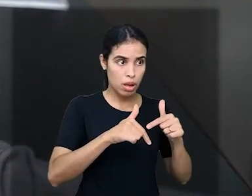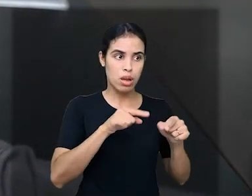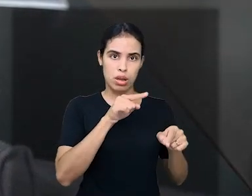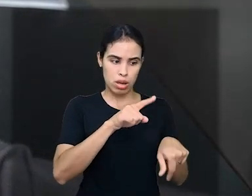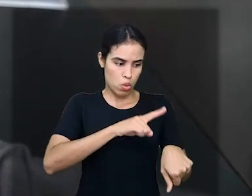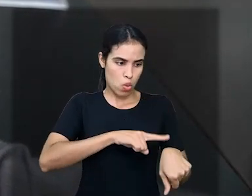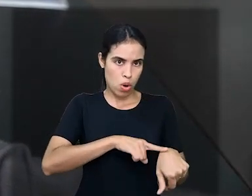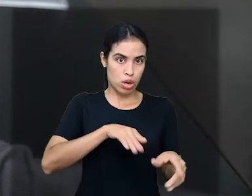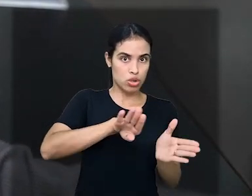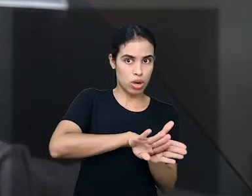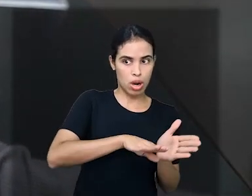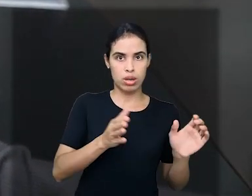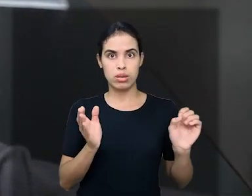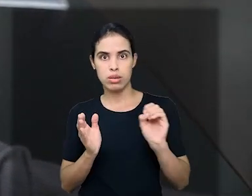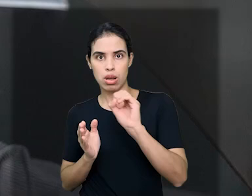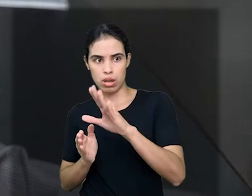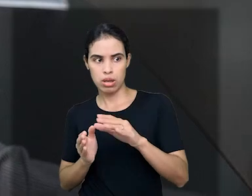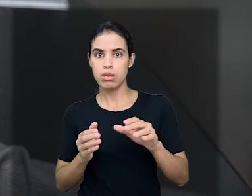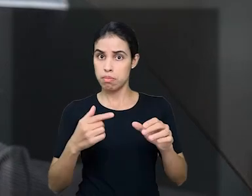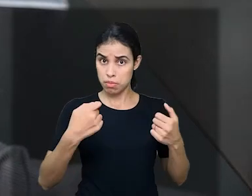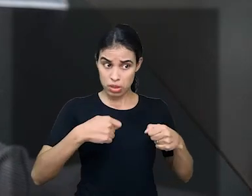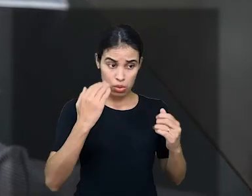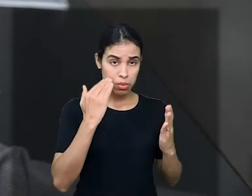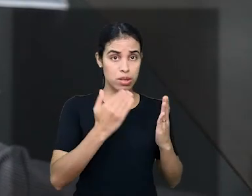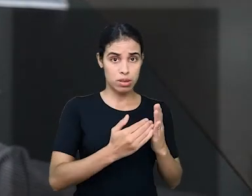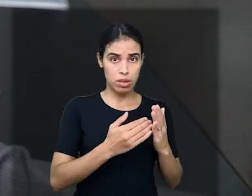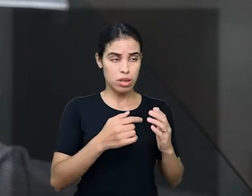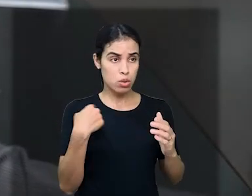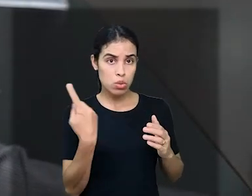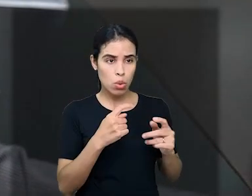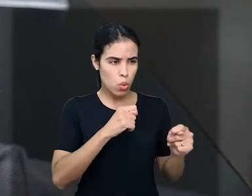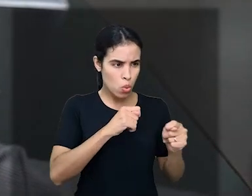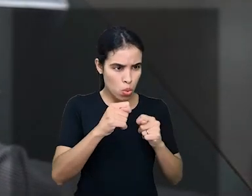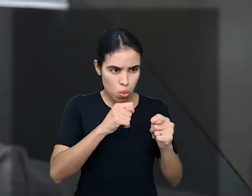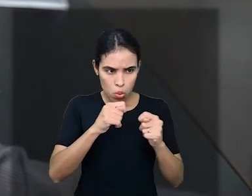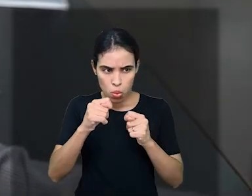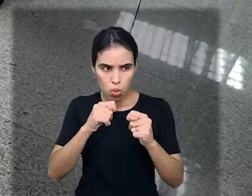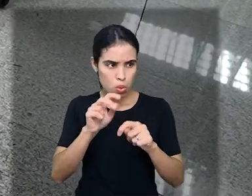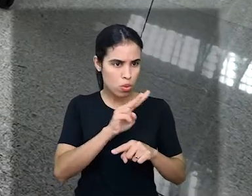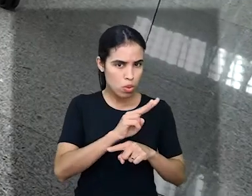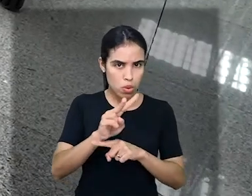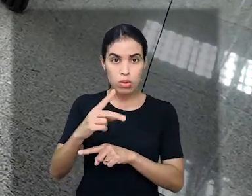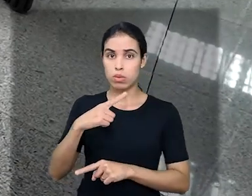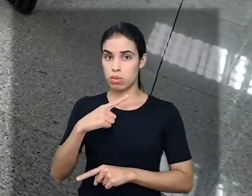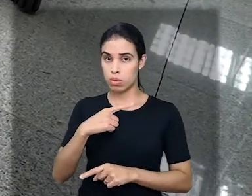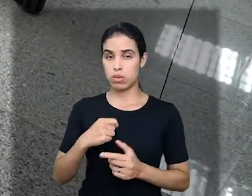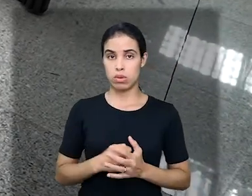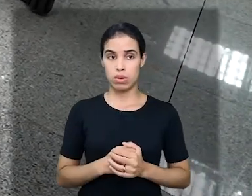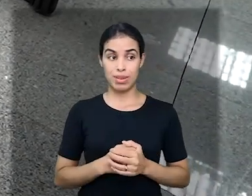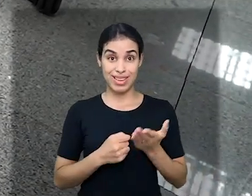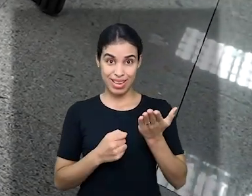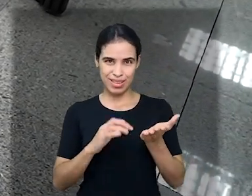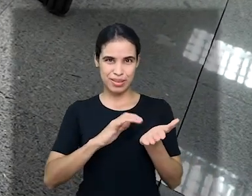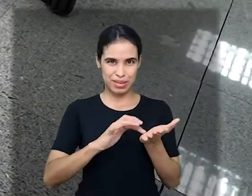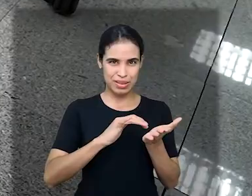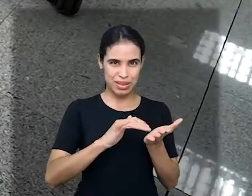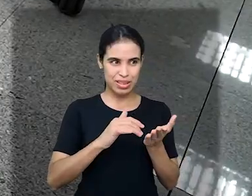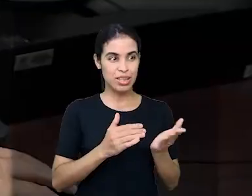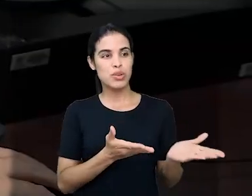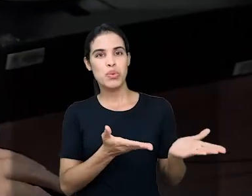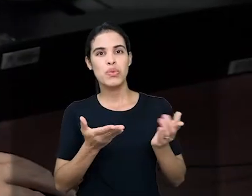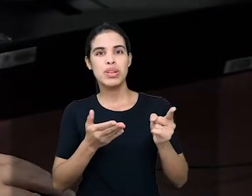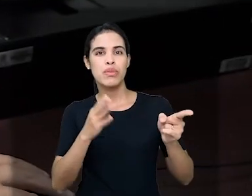cumprir. Ele tem horário a cumprir. E a gente controla isso mesmo que a distância. É nessa secretaria que trabalham os